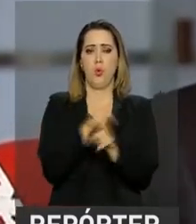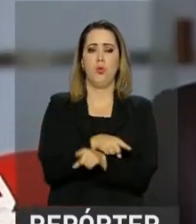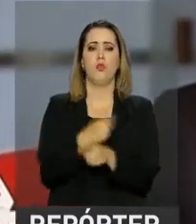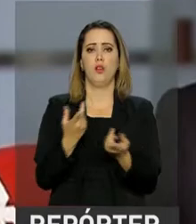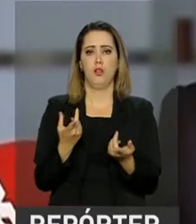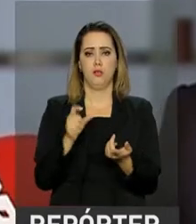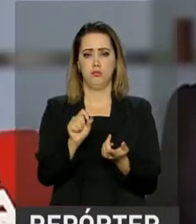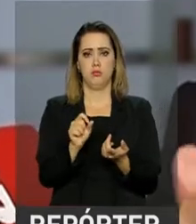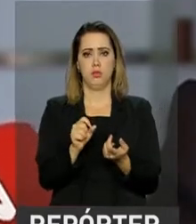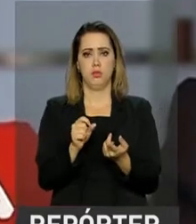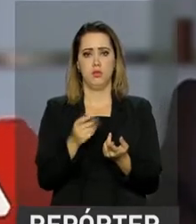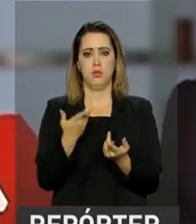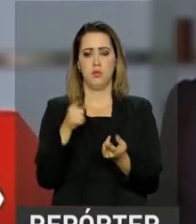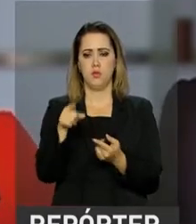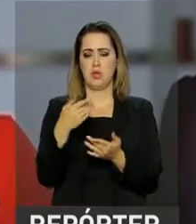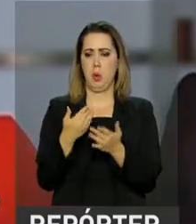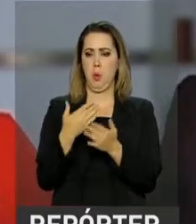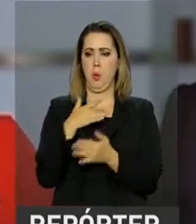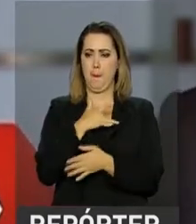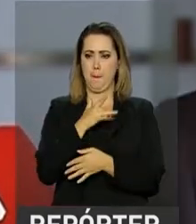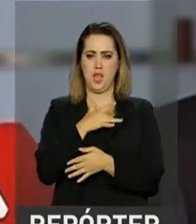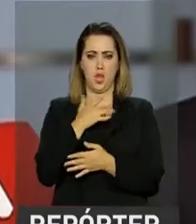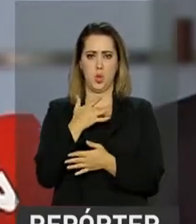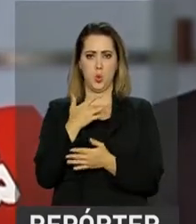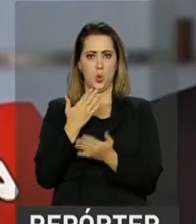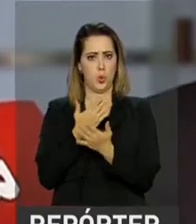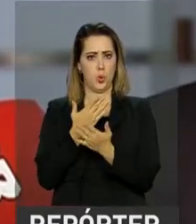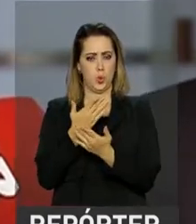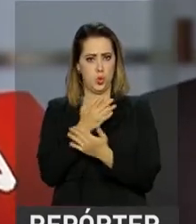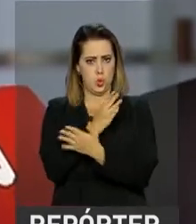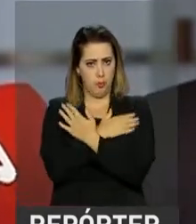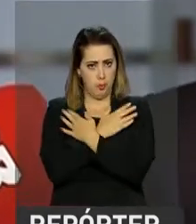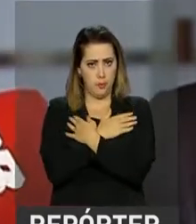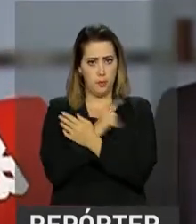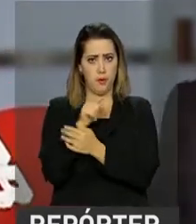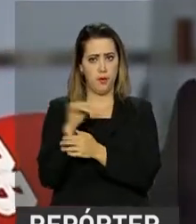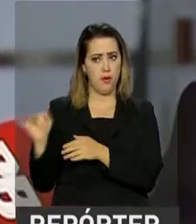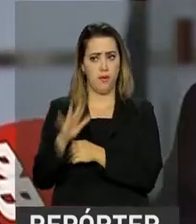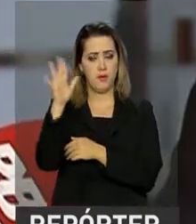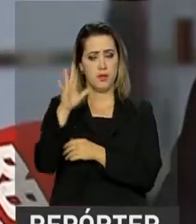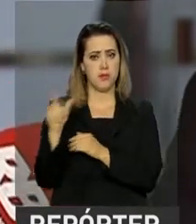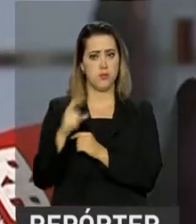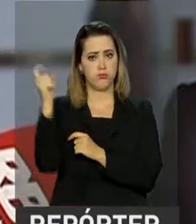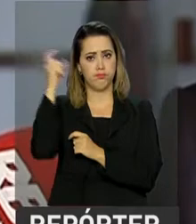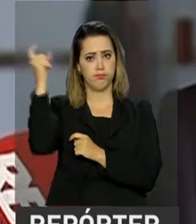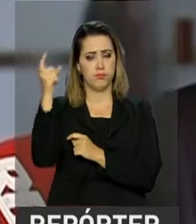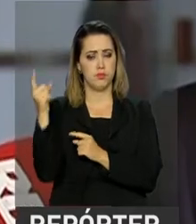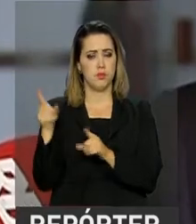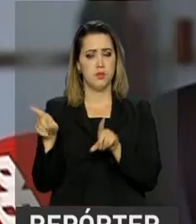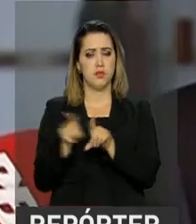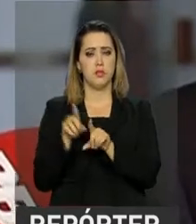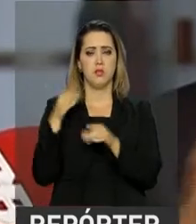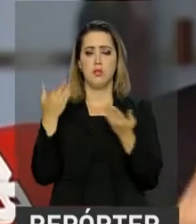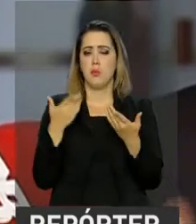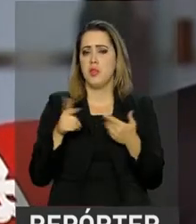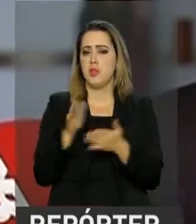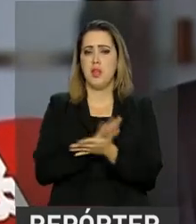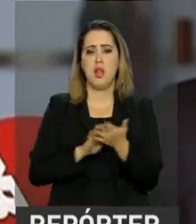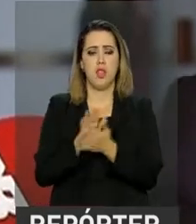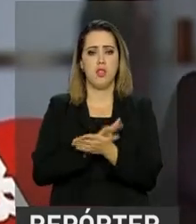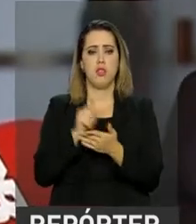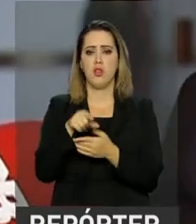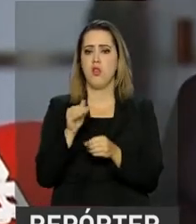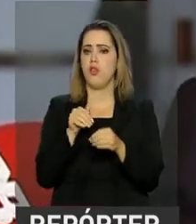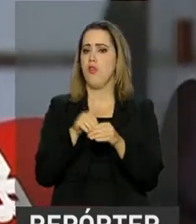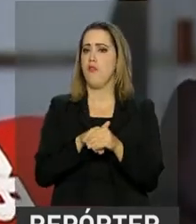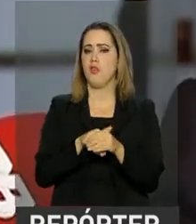está subindo, você está com medo de perder emprego, ou já está desempregado, a inflação subiu de novo, está alta, mas não tem problema nenhum que eu